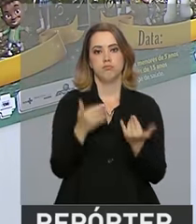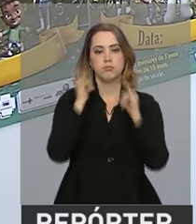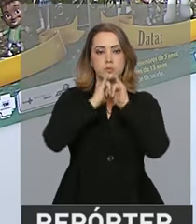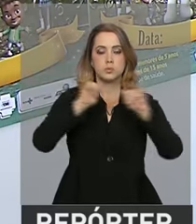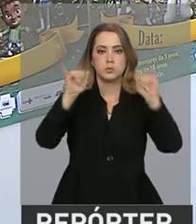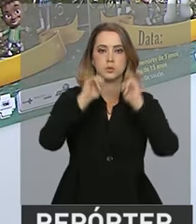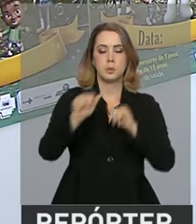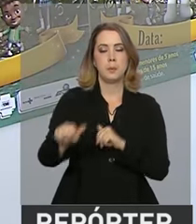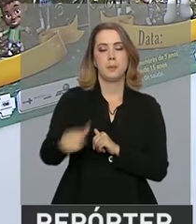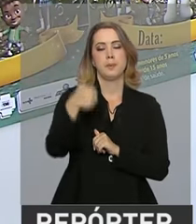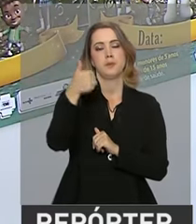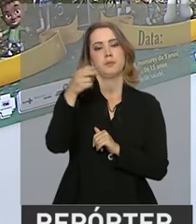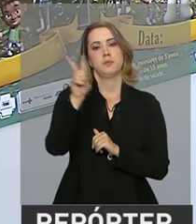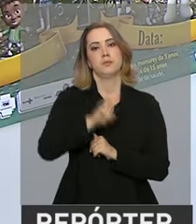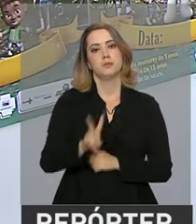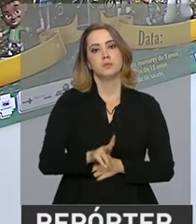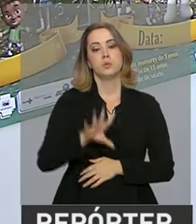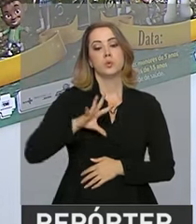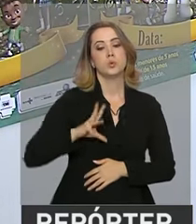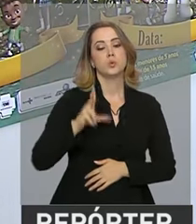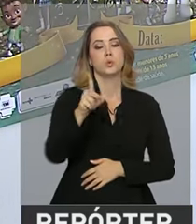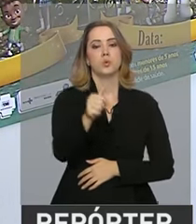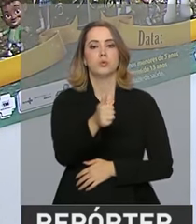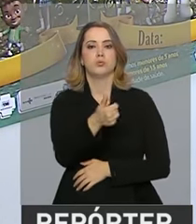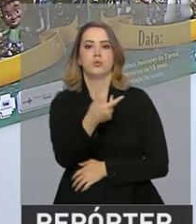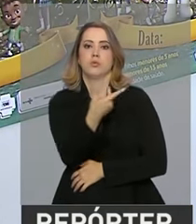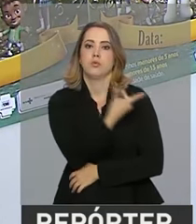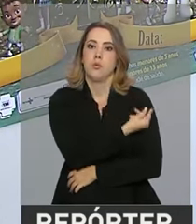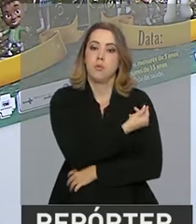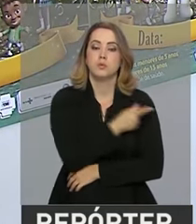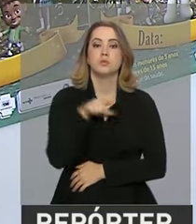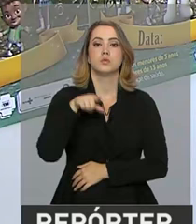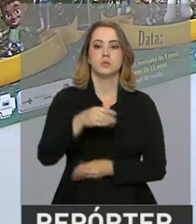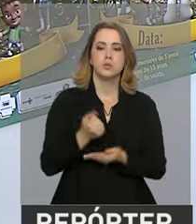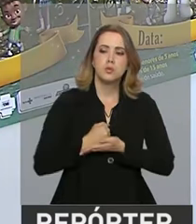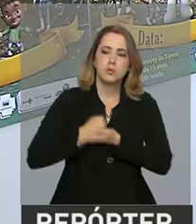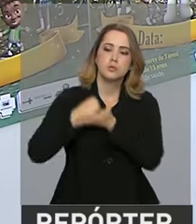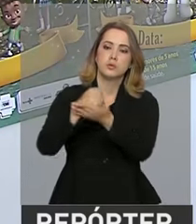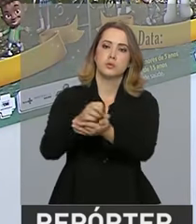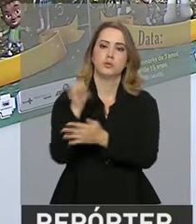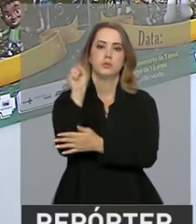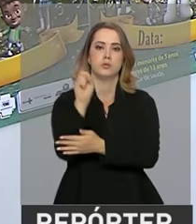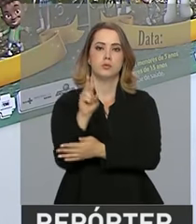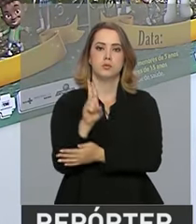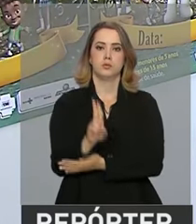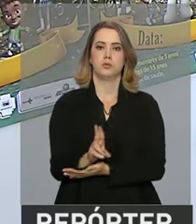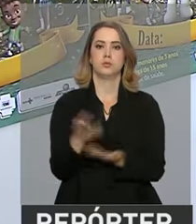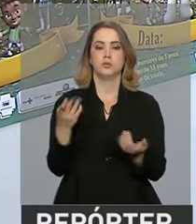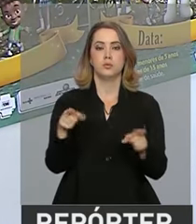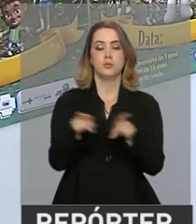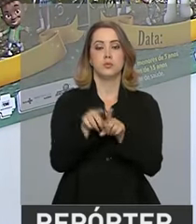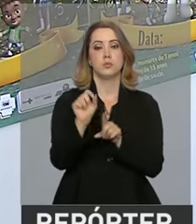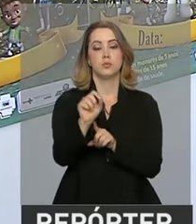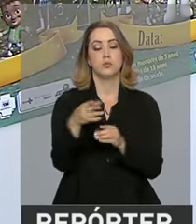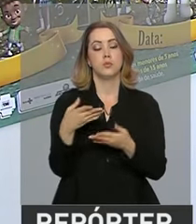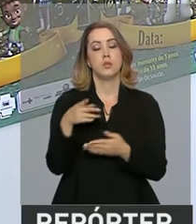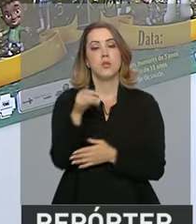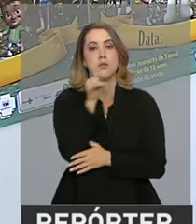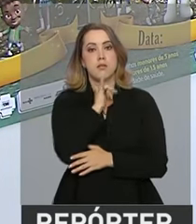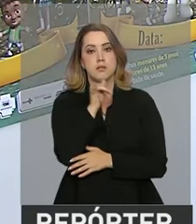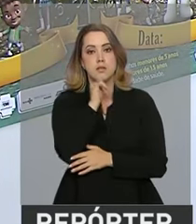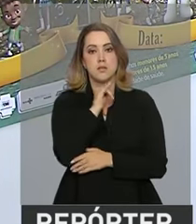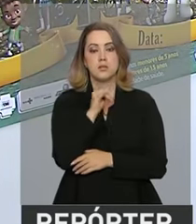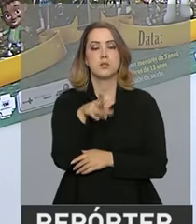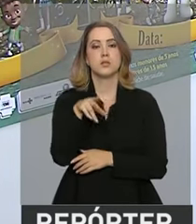incluir, pela primeira vez todas as vacinas disponíveis pelo Sistema Único de Saúde para esse público, como, por